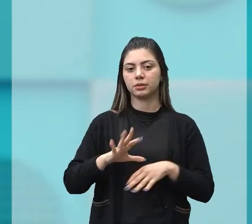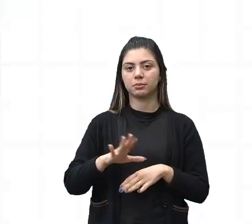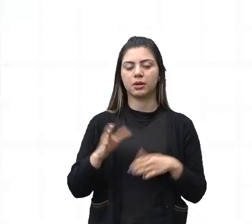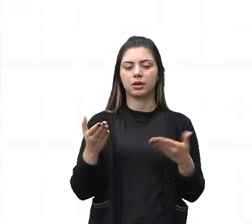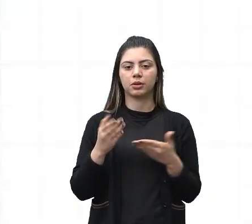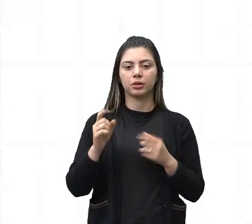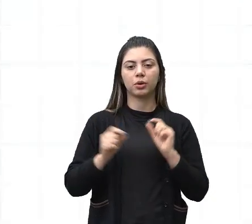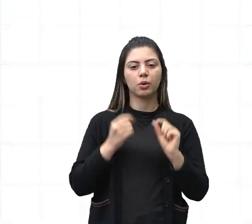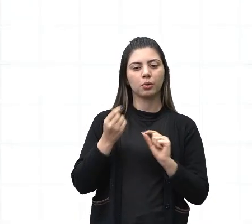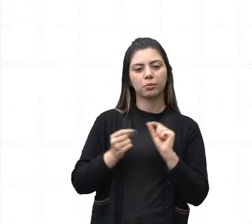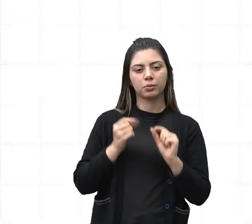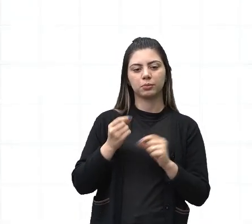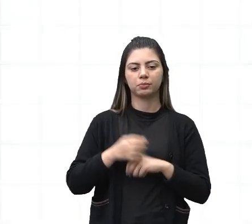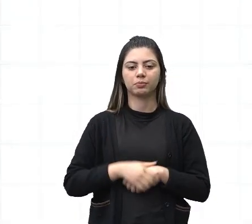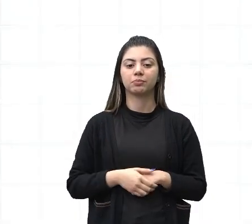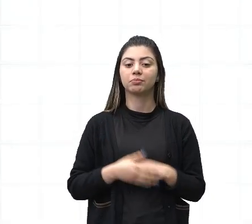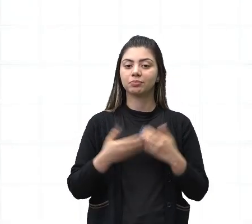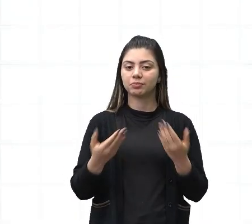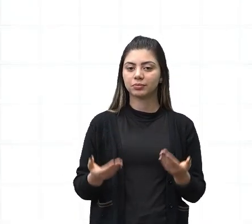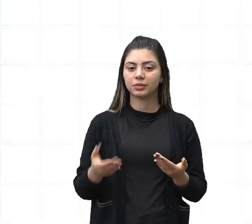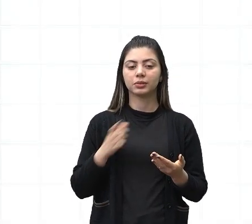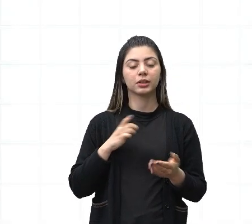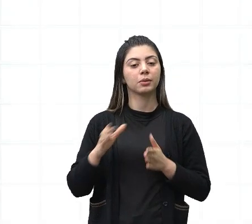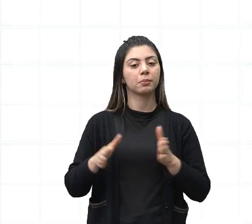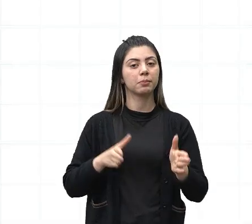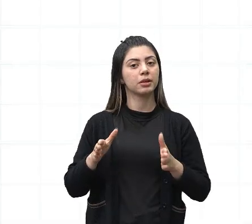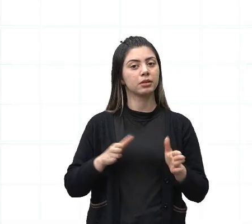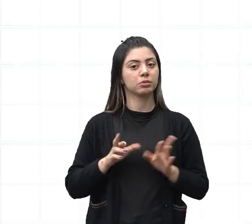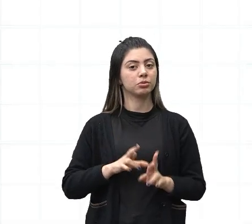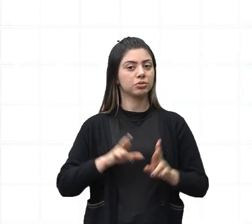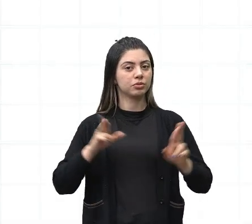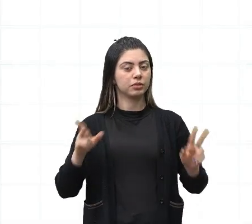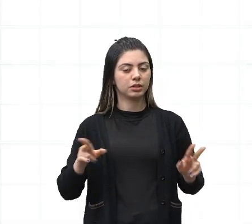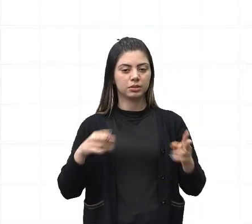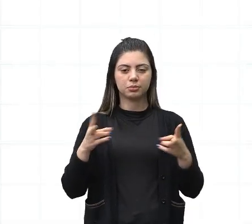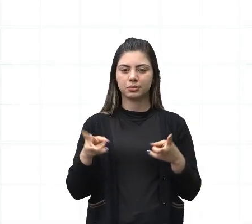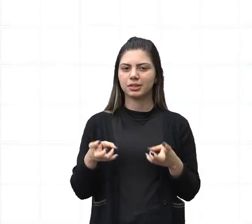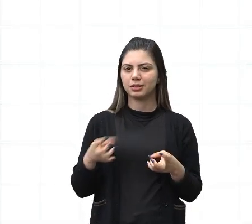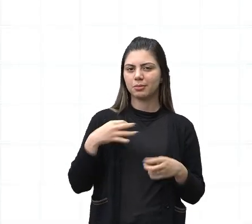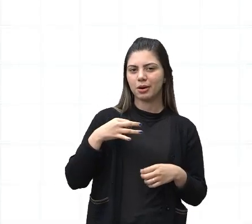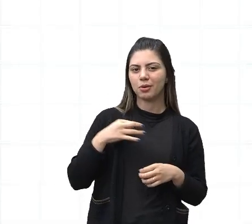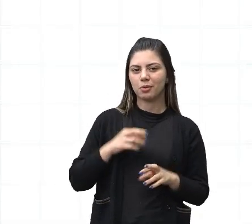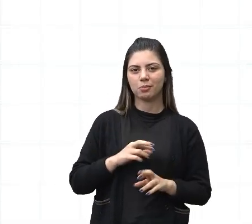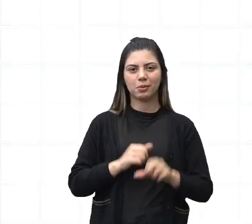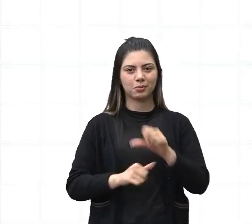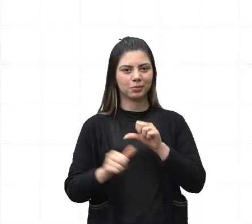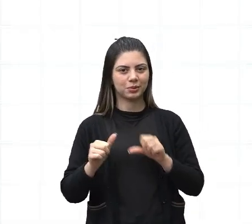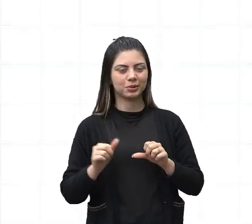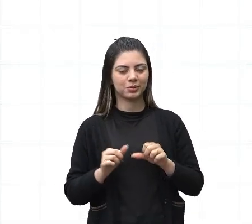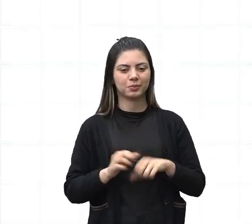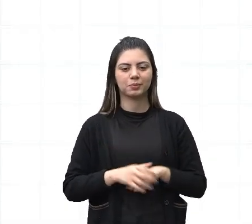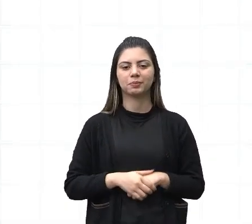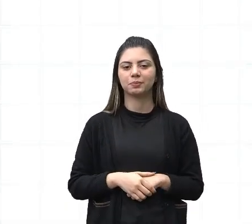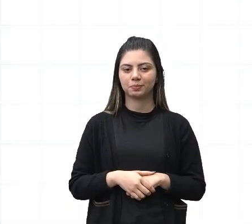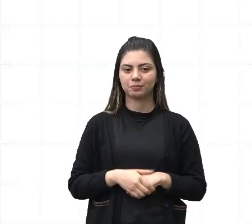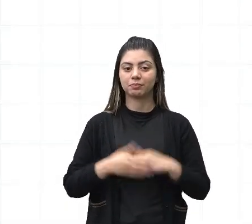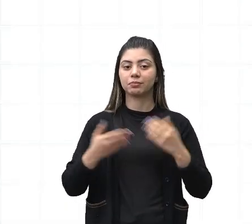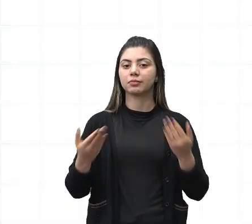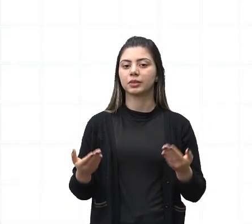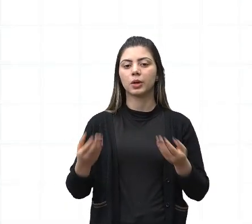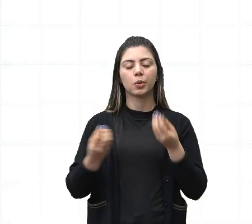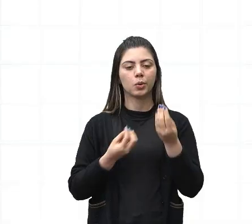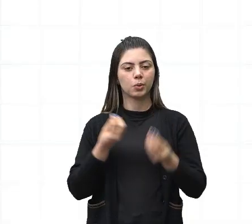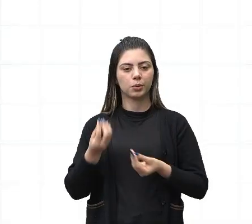tempo e teríamos um figurino de uma época diferente. Olha só como já mudou a vestimenta, certo? A gente está